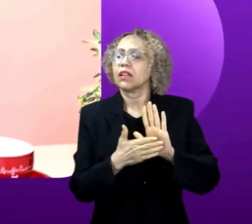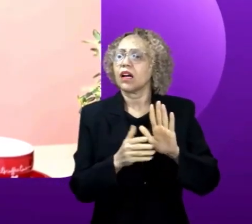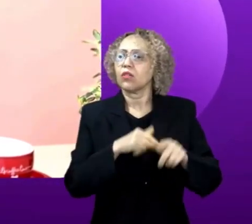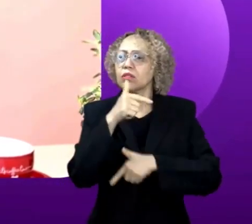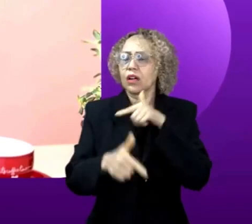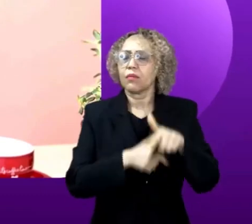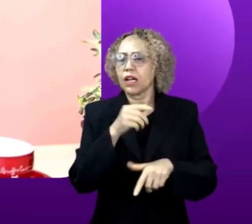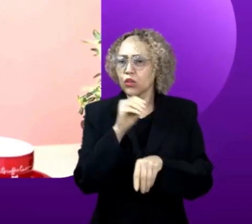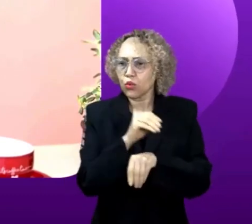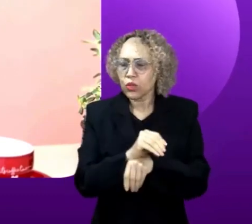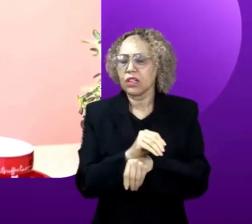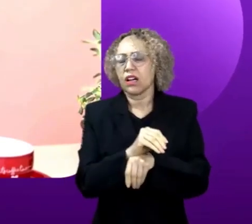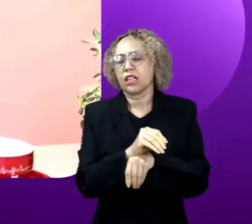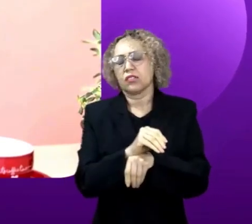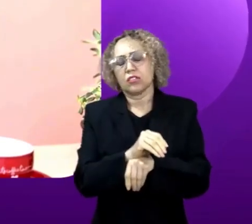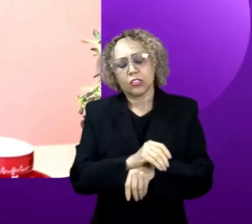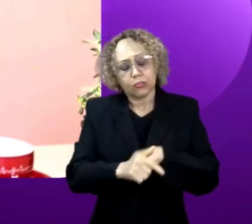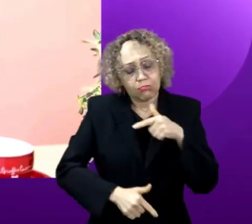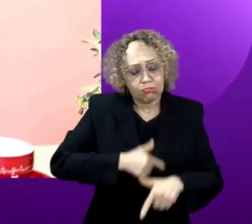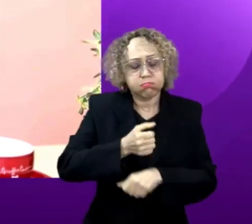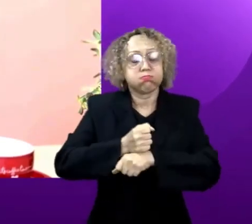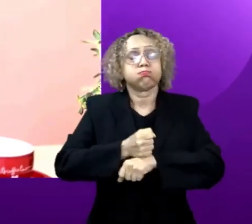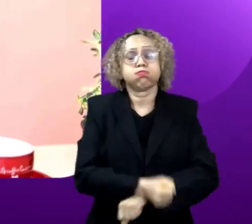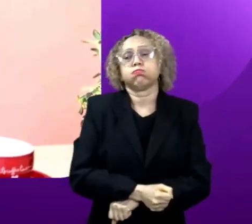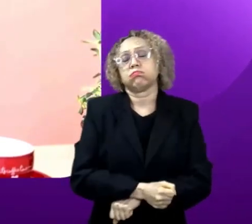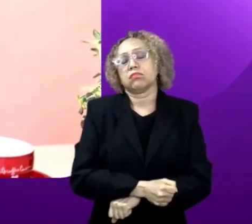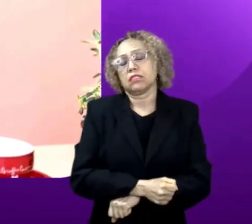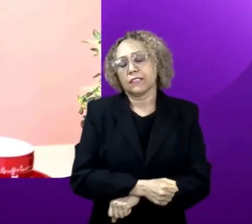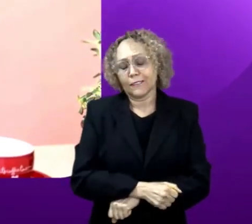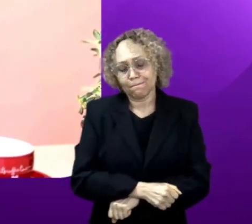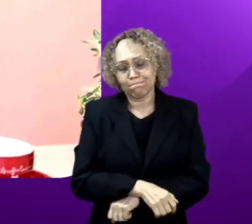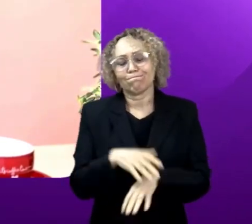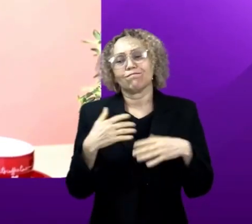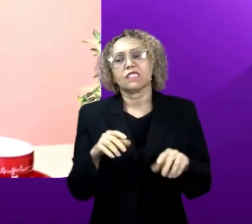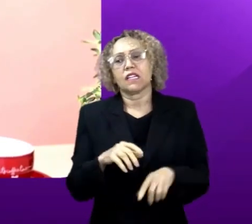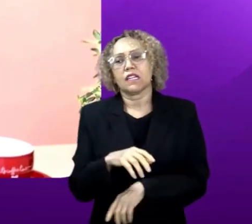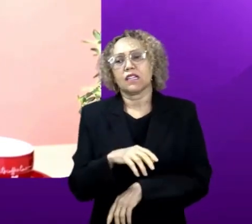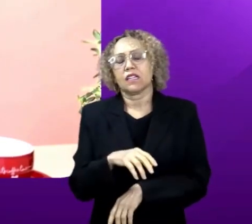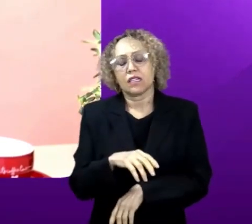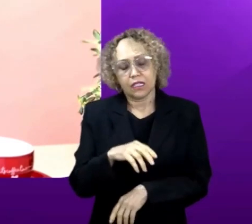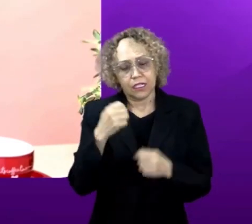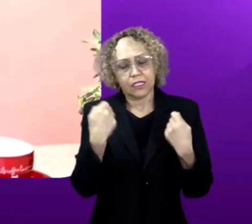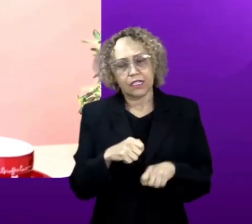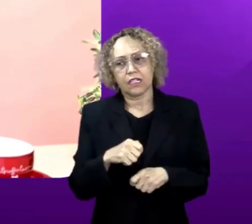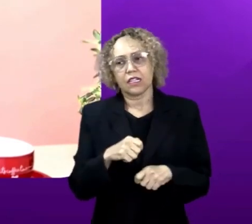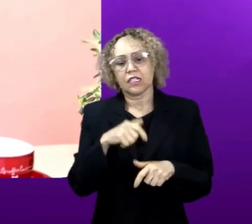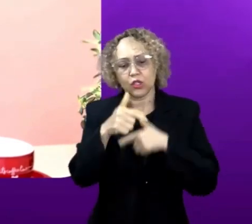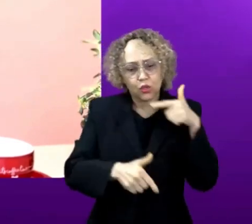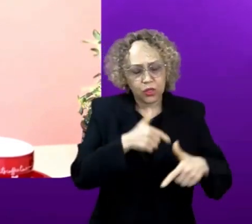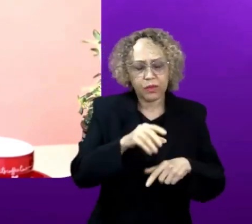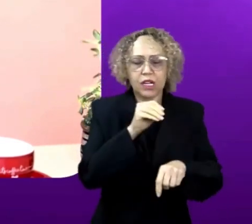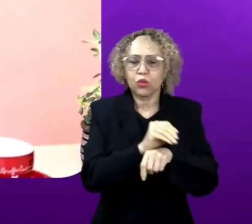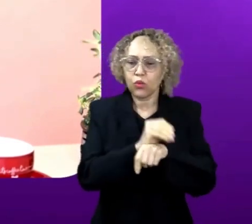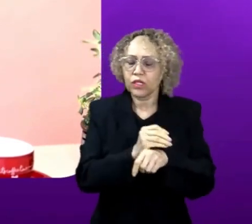cuidado, da sobrecarga e da necessidade de socializar o cuidado, e por isso a gente trouxe